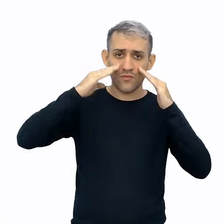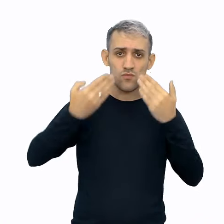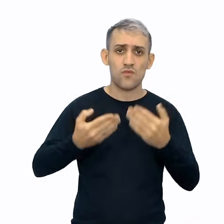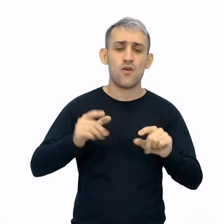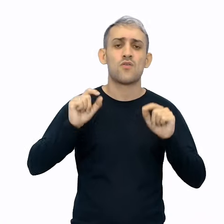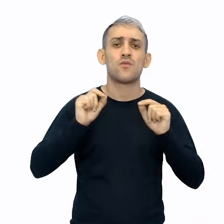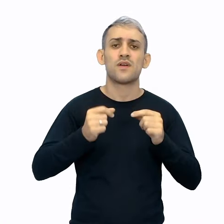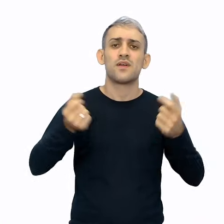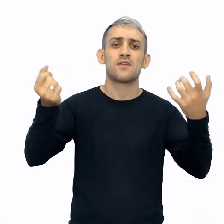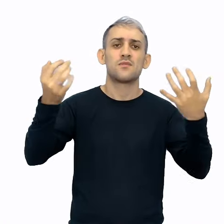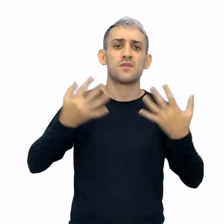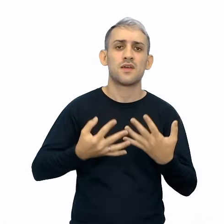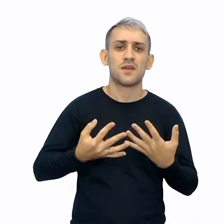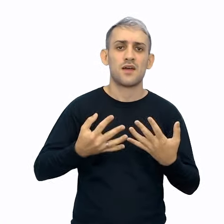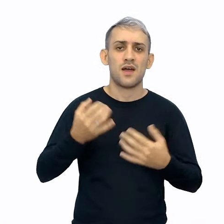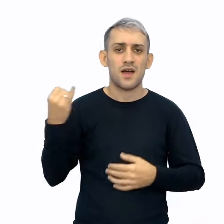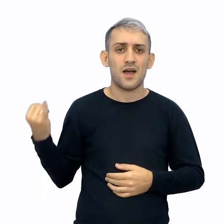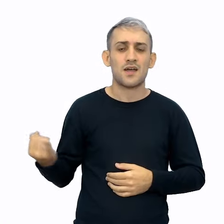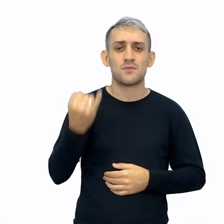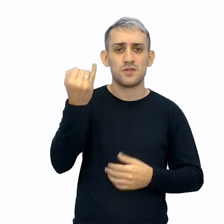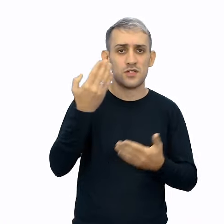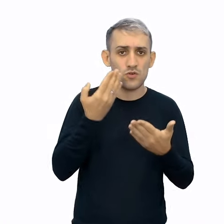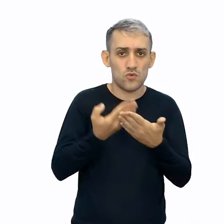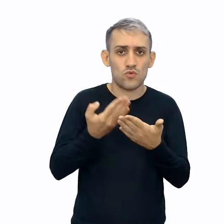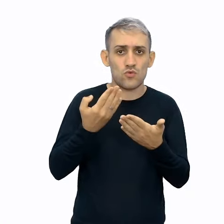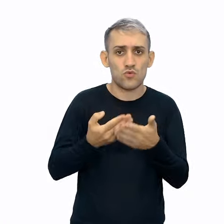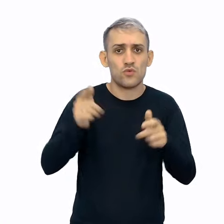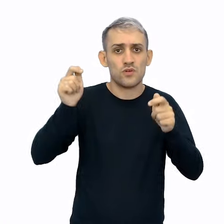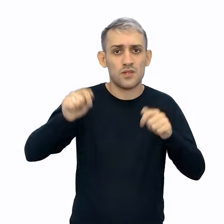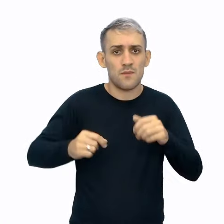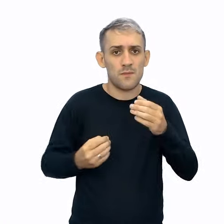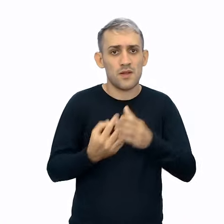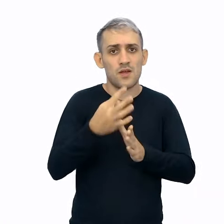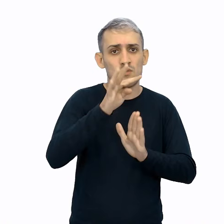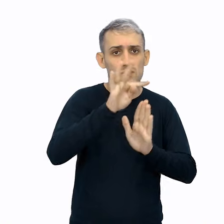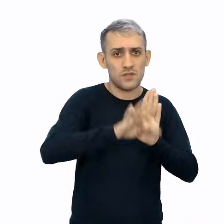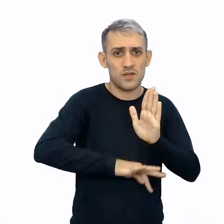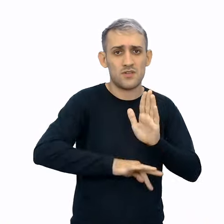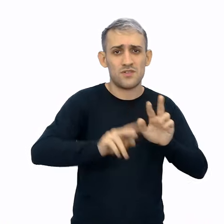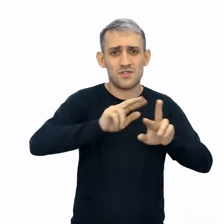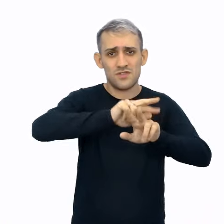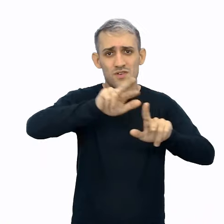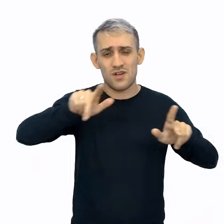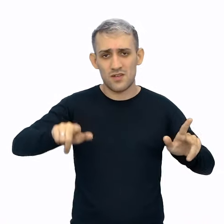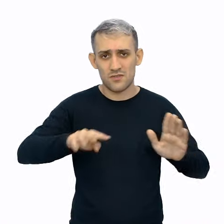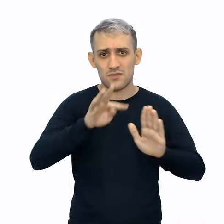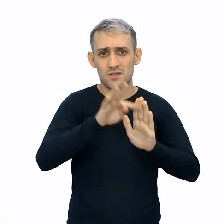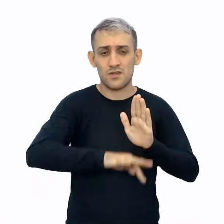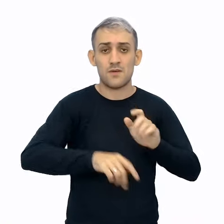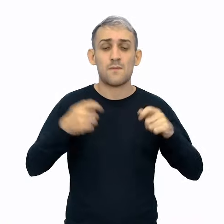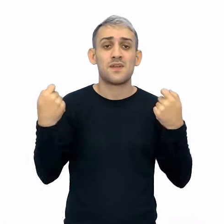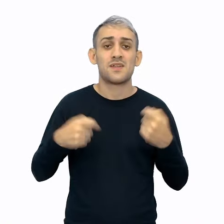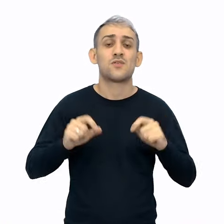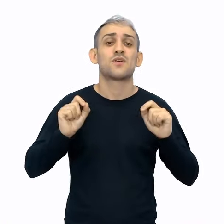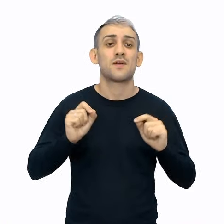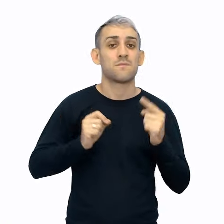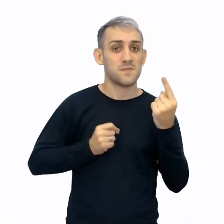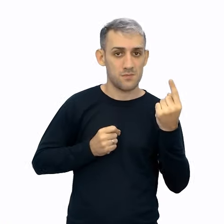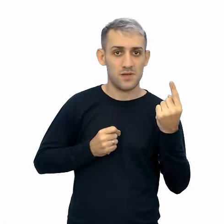explicitar a relevância desses estudos para a produção textual de variados textos assim é preciso primeiro